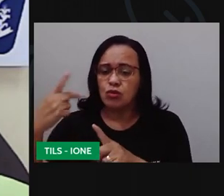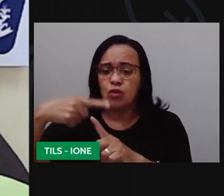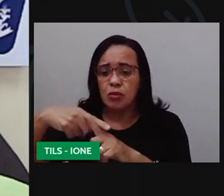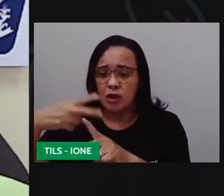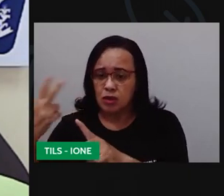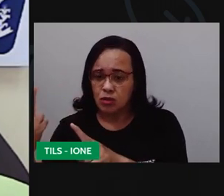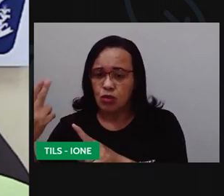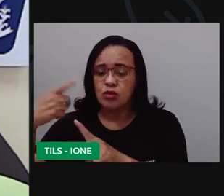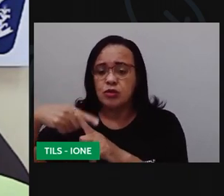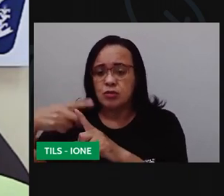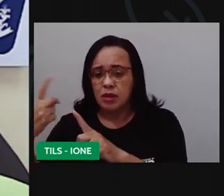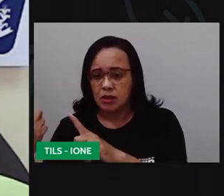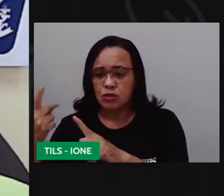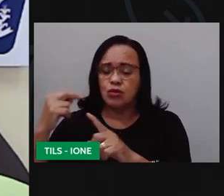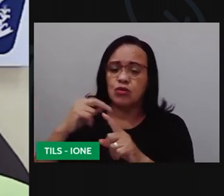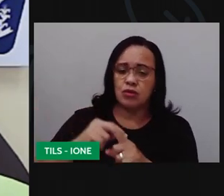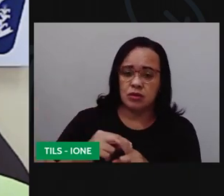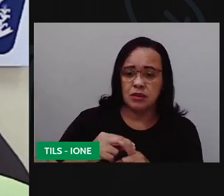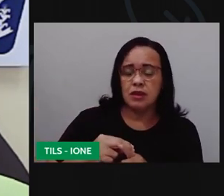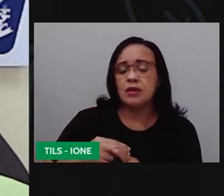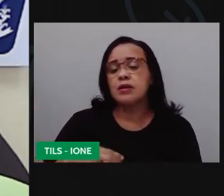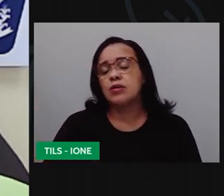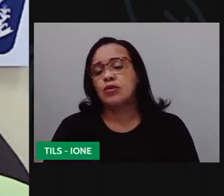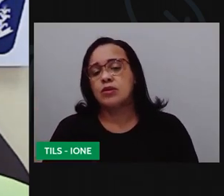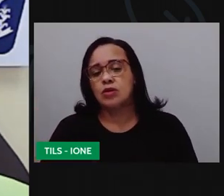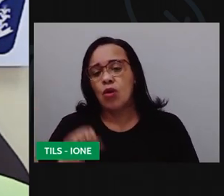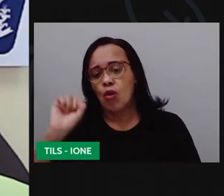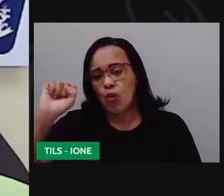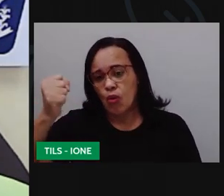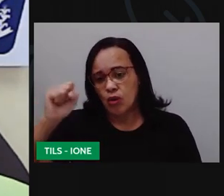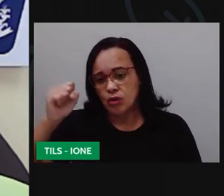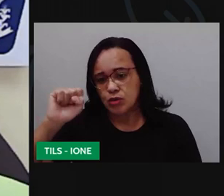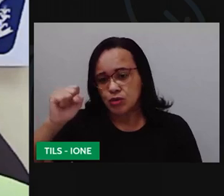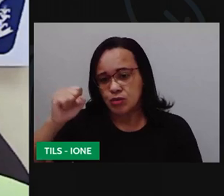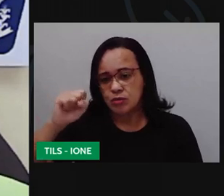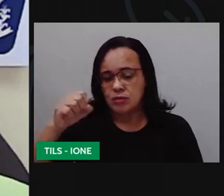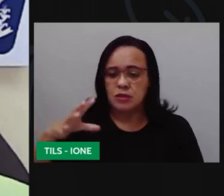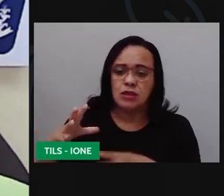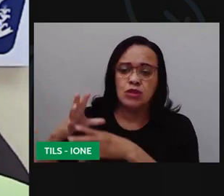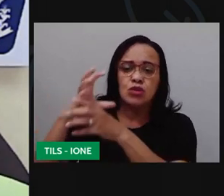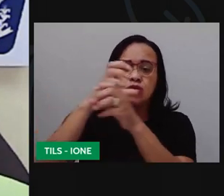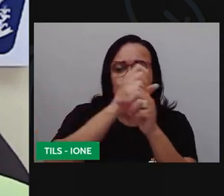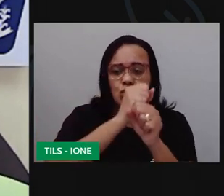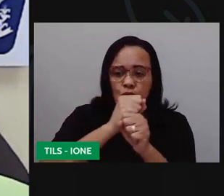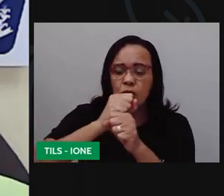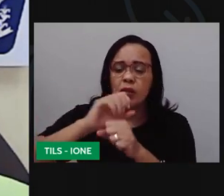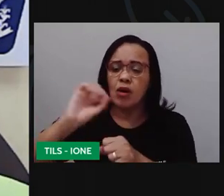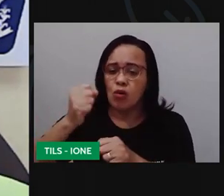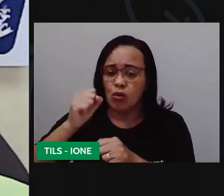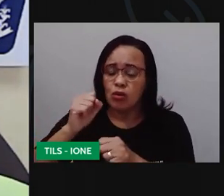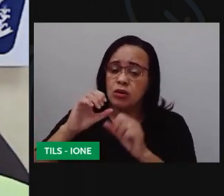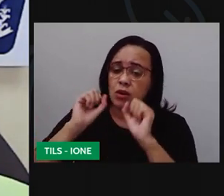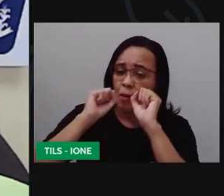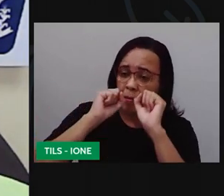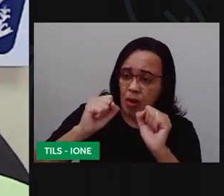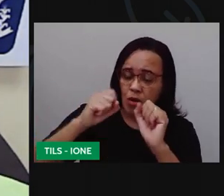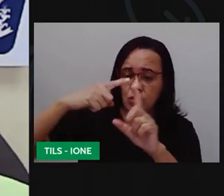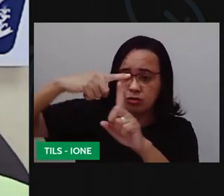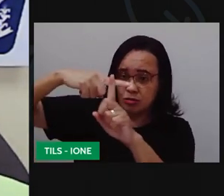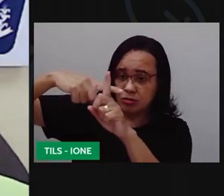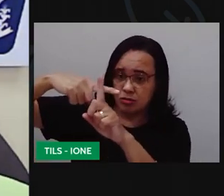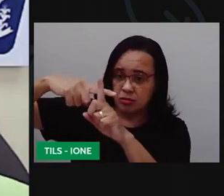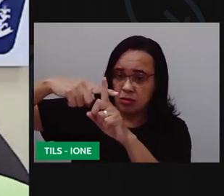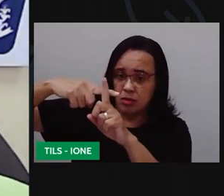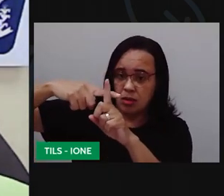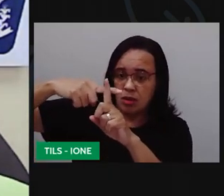4. 4 mais 2, 6. 6 mais 2, 8. Então, eu posso ter uma adição ou uma